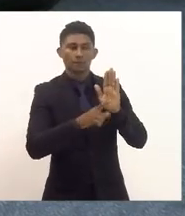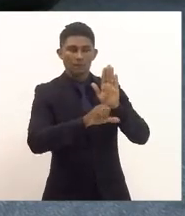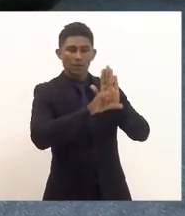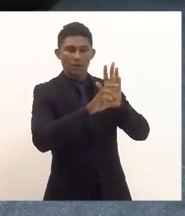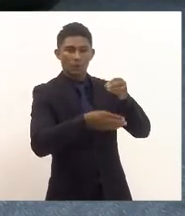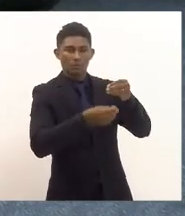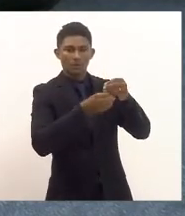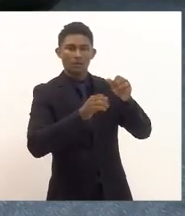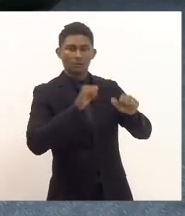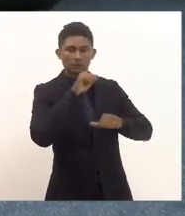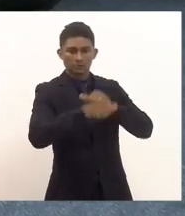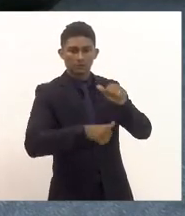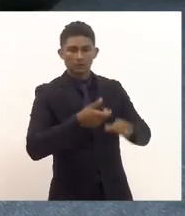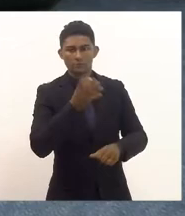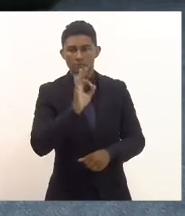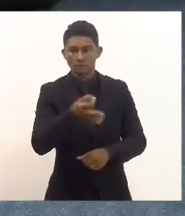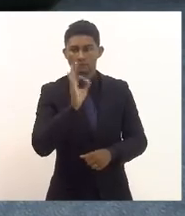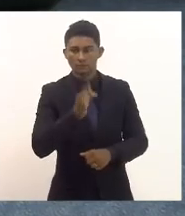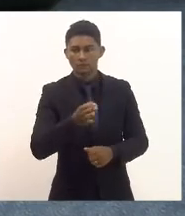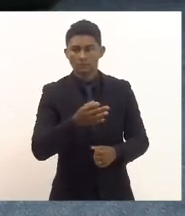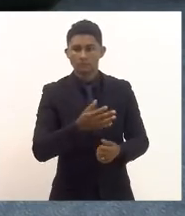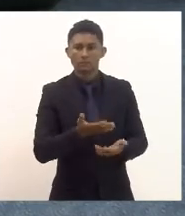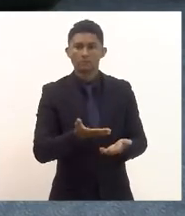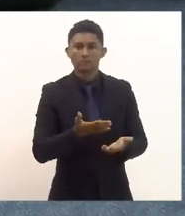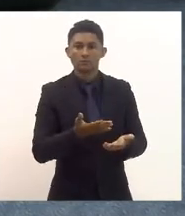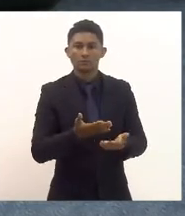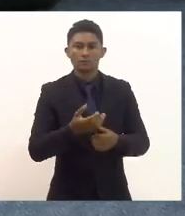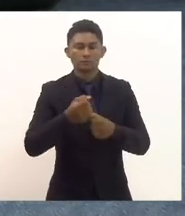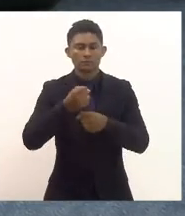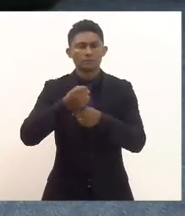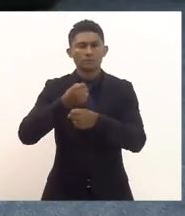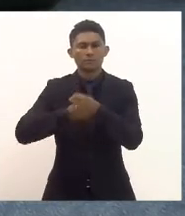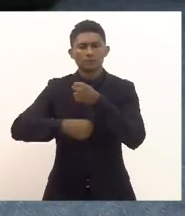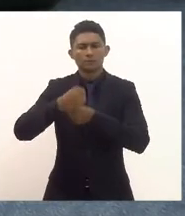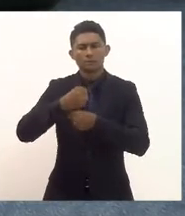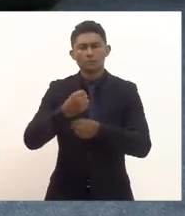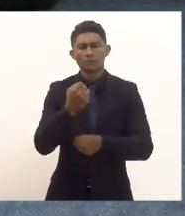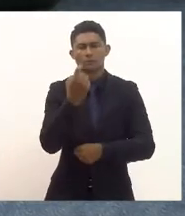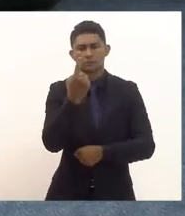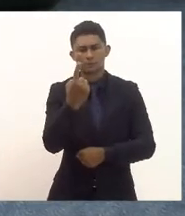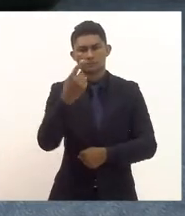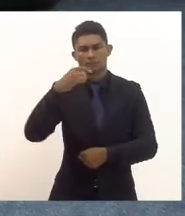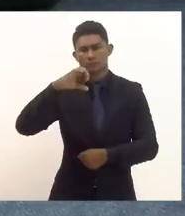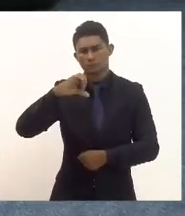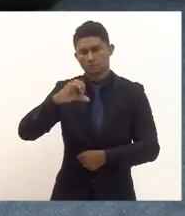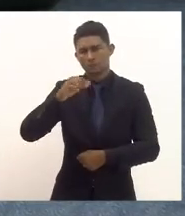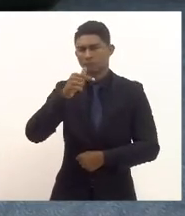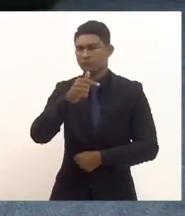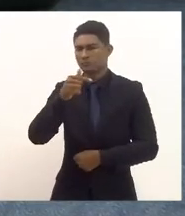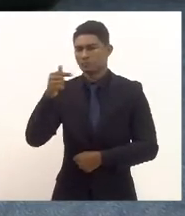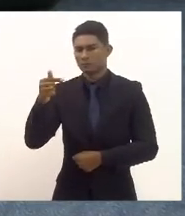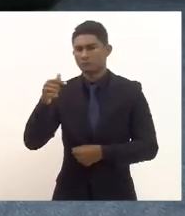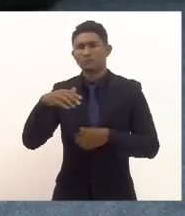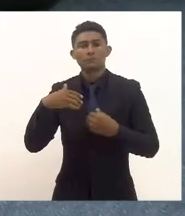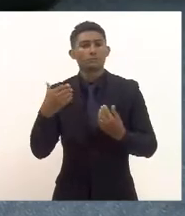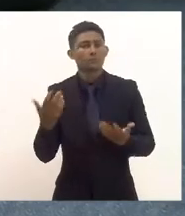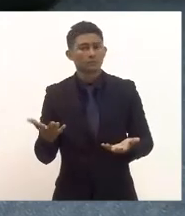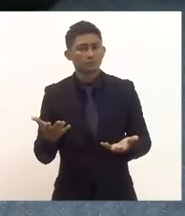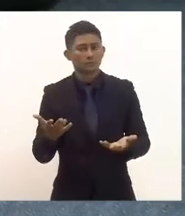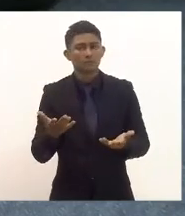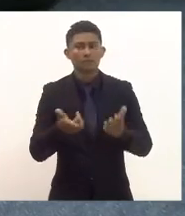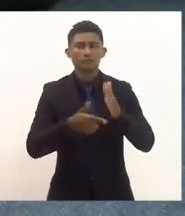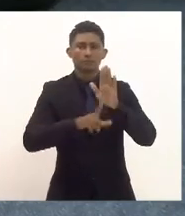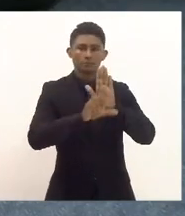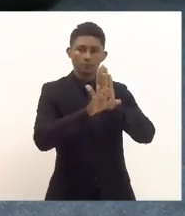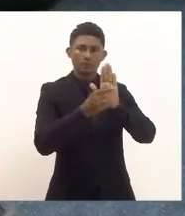de acertada por vossa excelência 27 é de 1977 portanto é ainda é